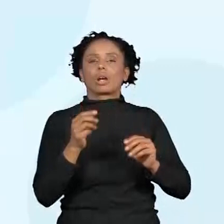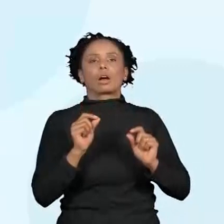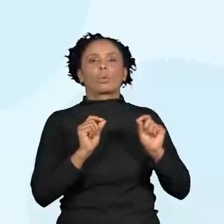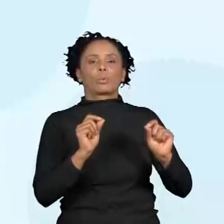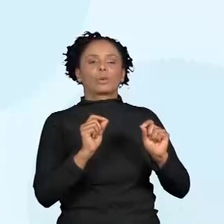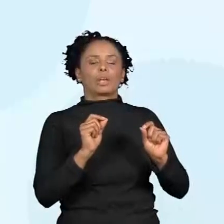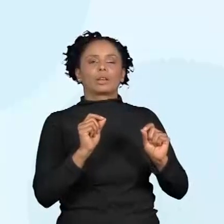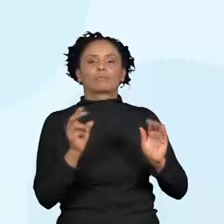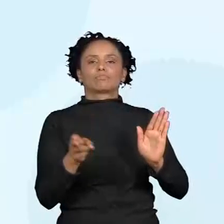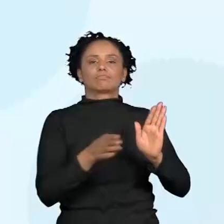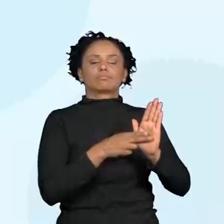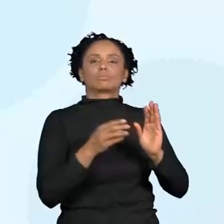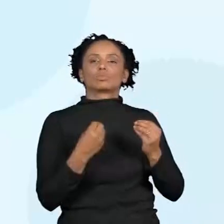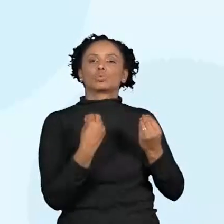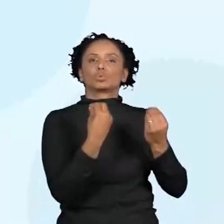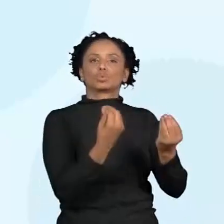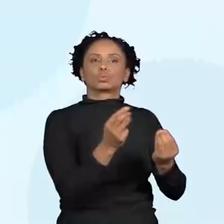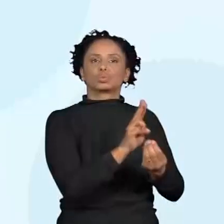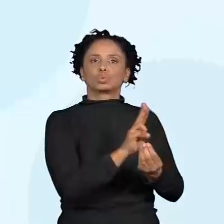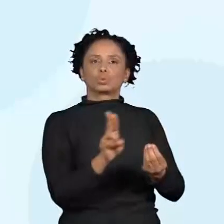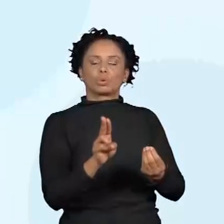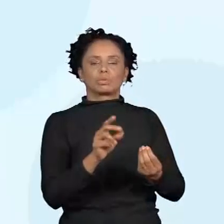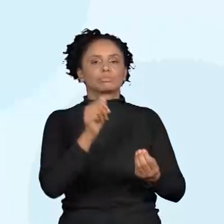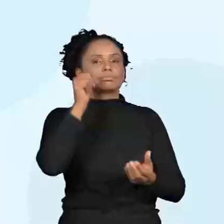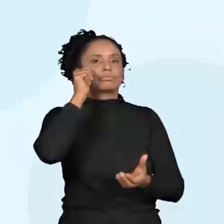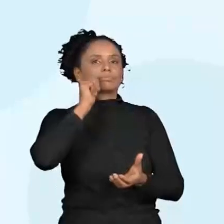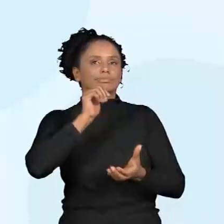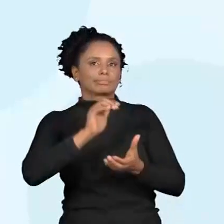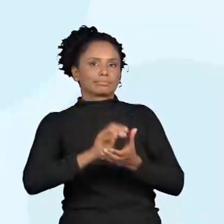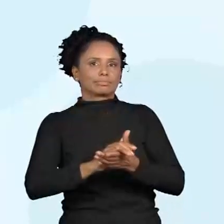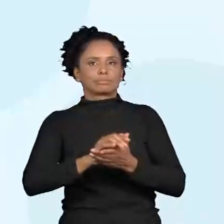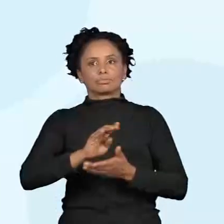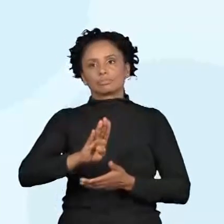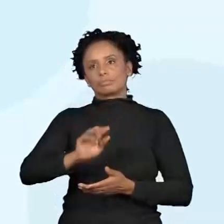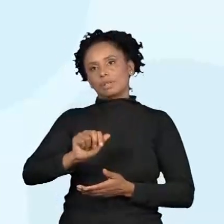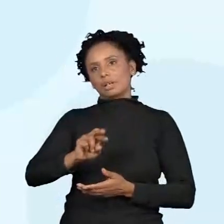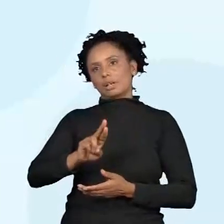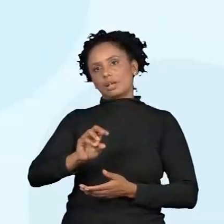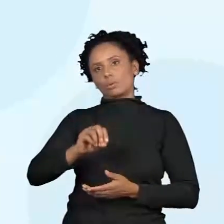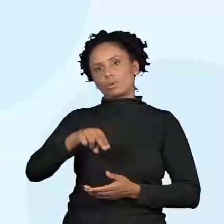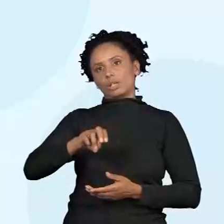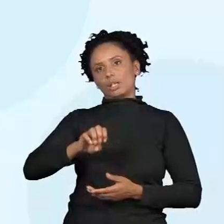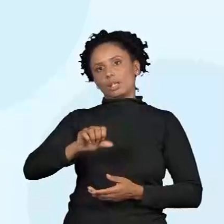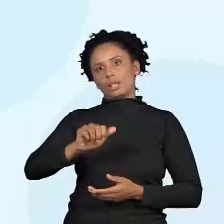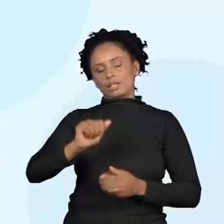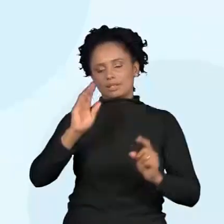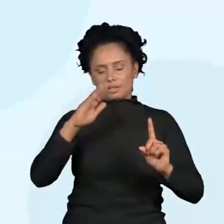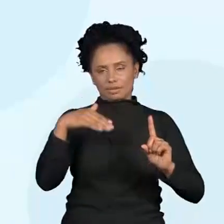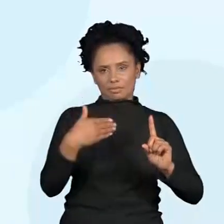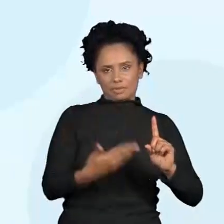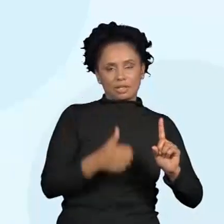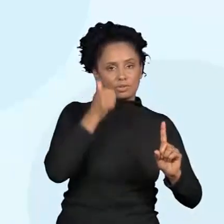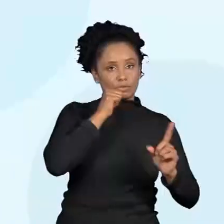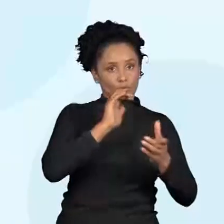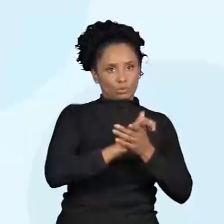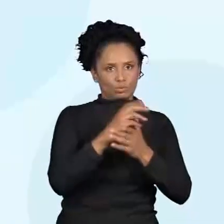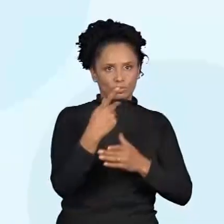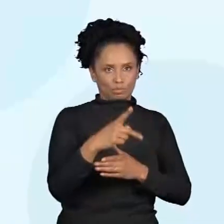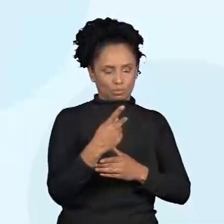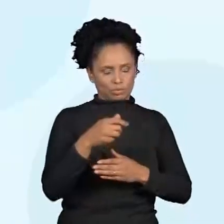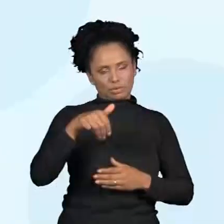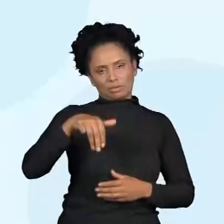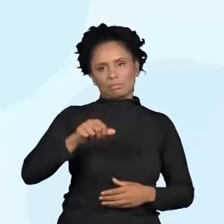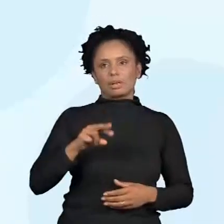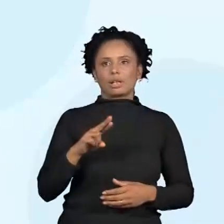em homenagem à esposa do Barão de Mauá, Dona Maria Joaquina. A